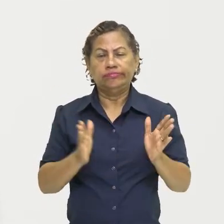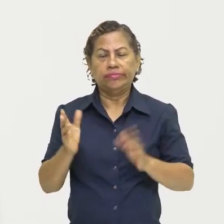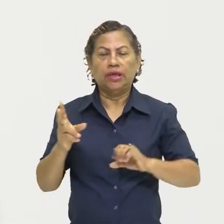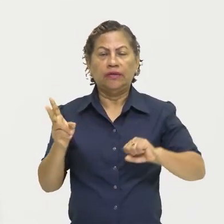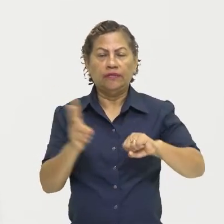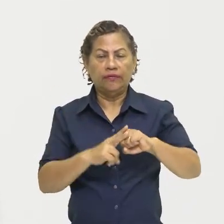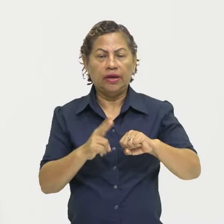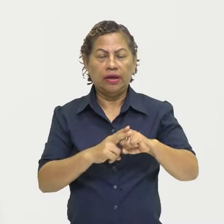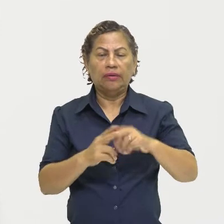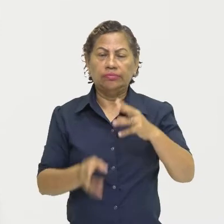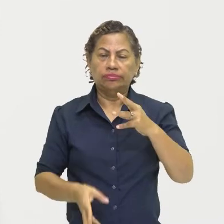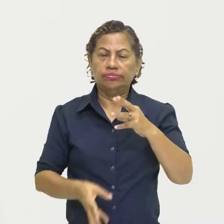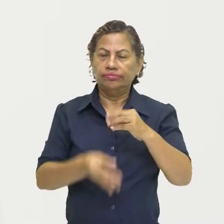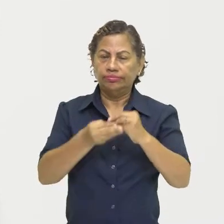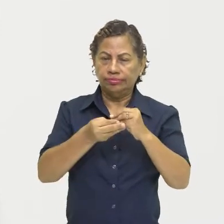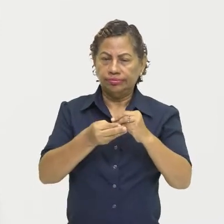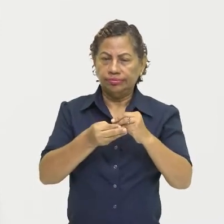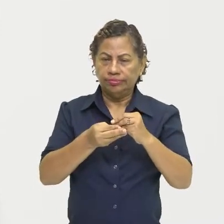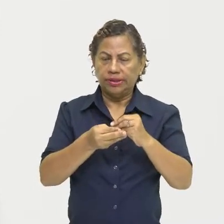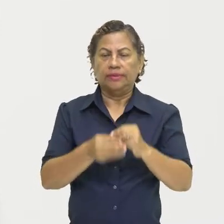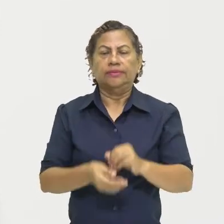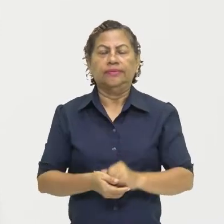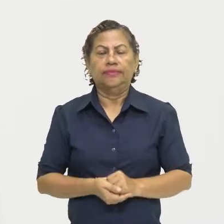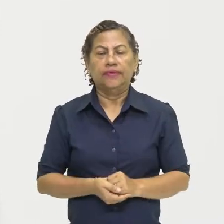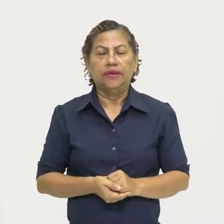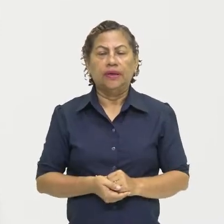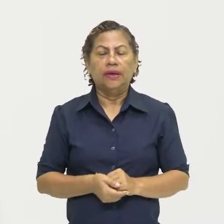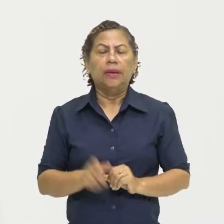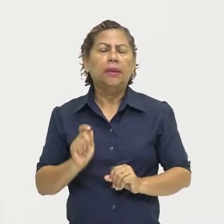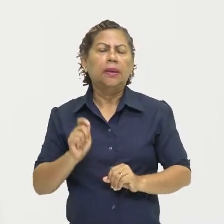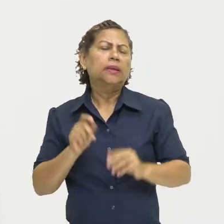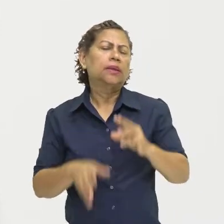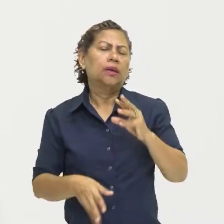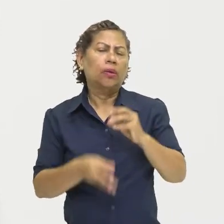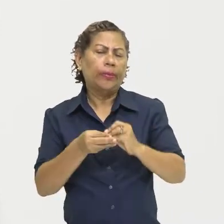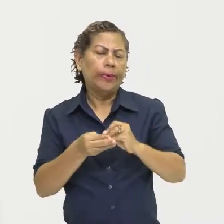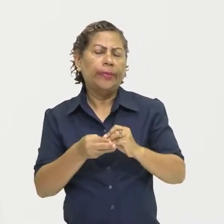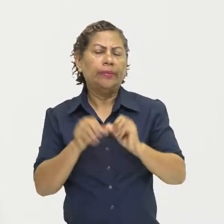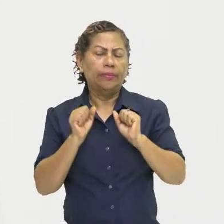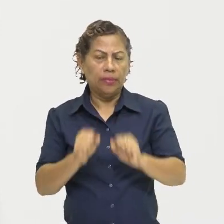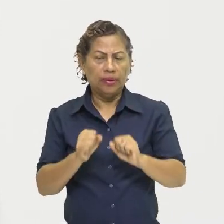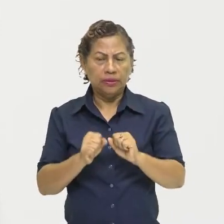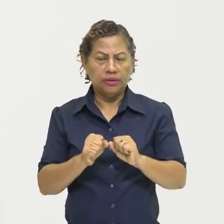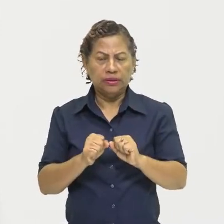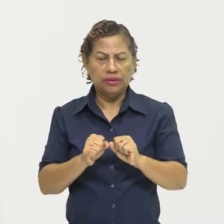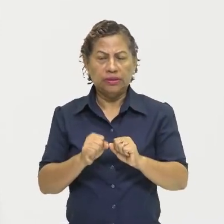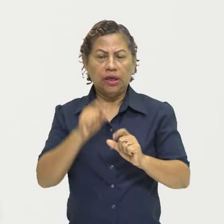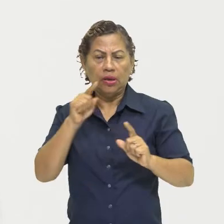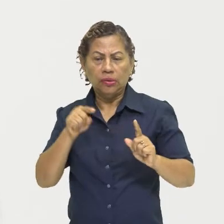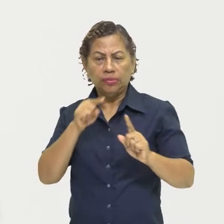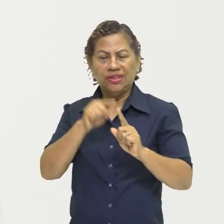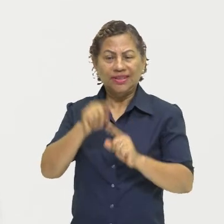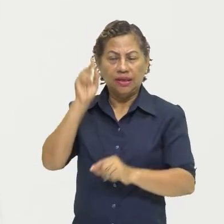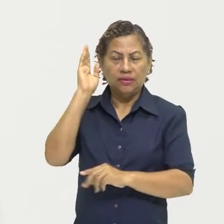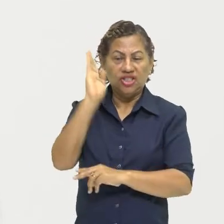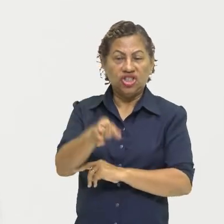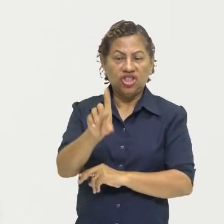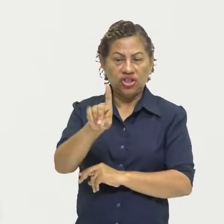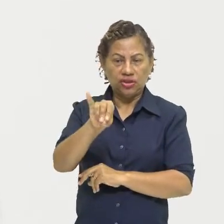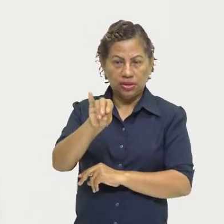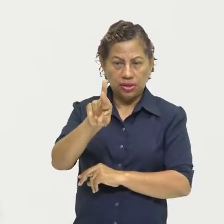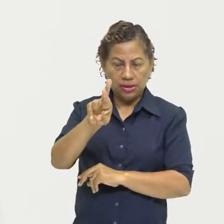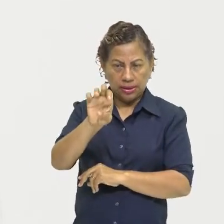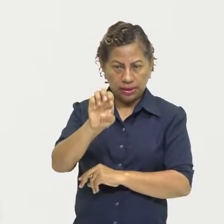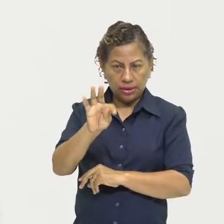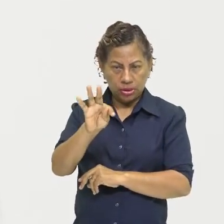respectivos complementos, né? Que esse complemento ele vai ser um objeto direto ou um objeto indireto.